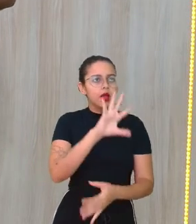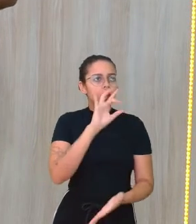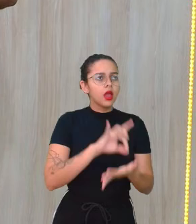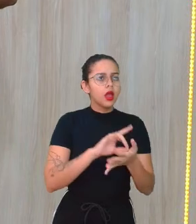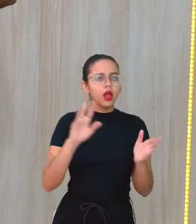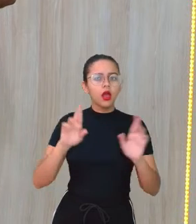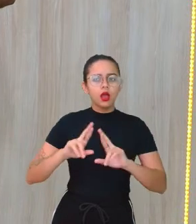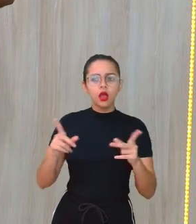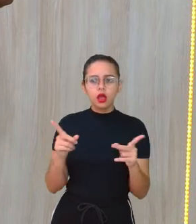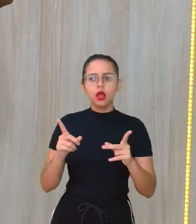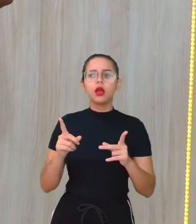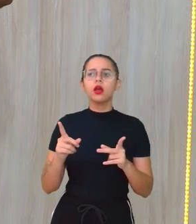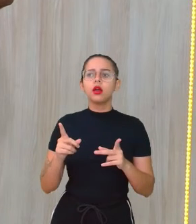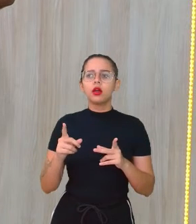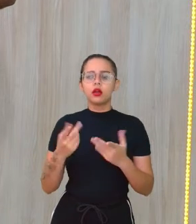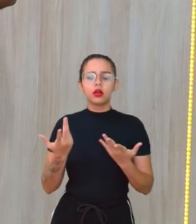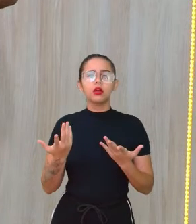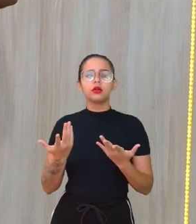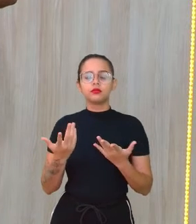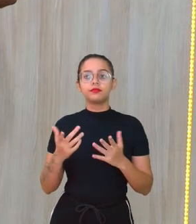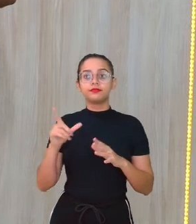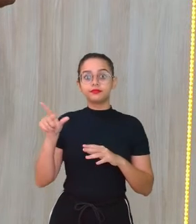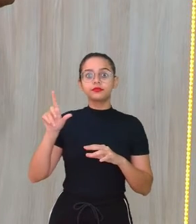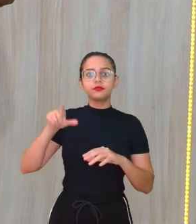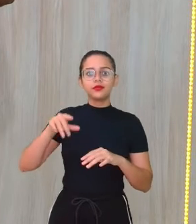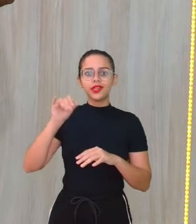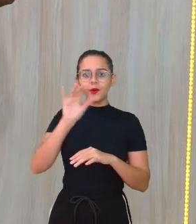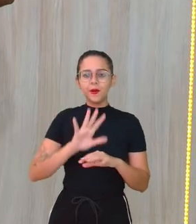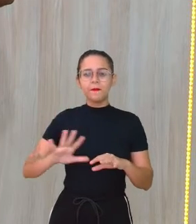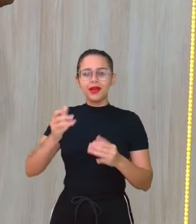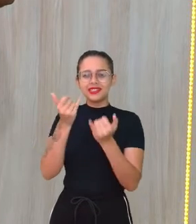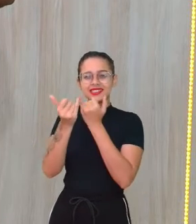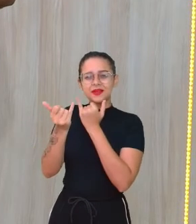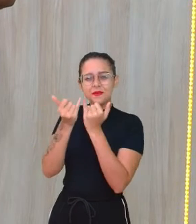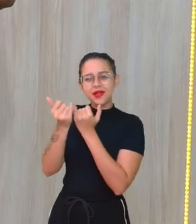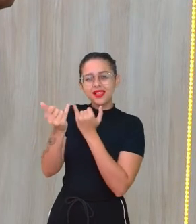celular, dessa foto da roda gigante, ela é uma imagem